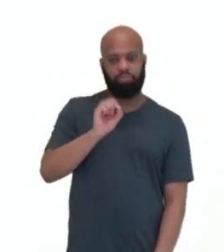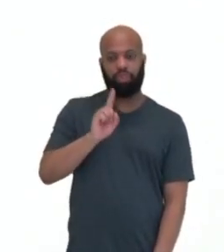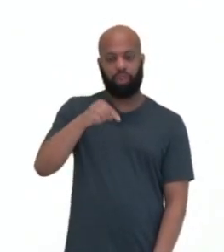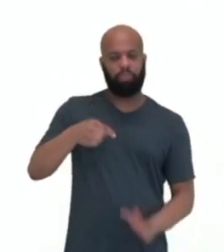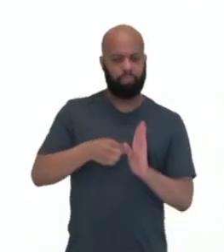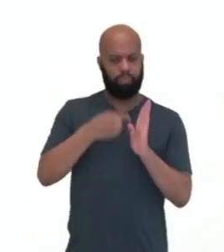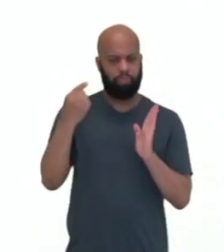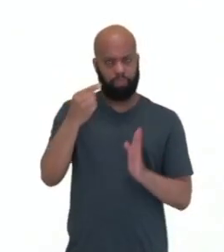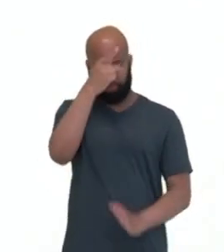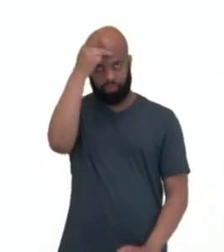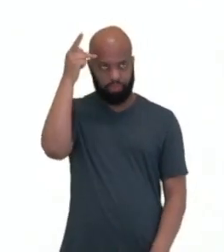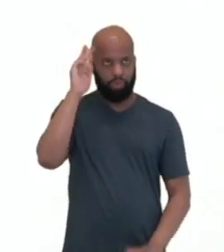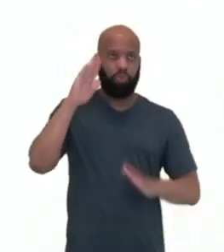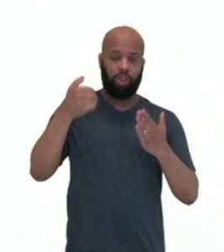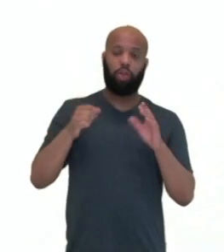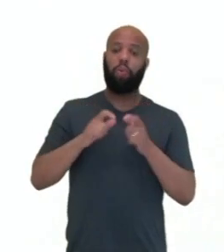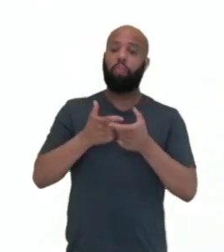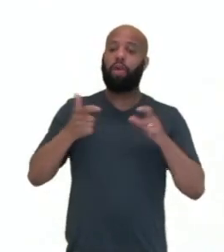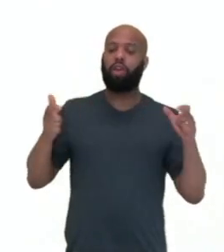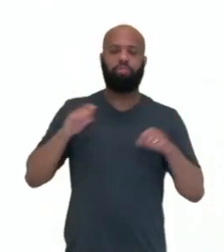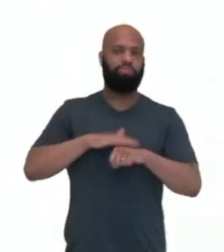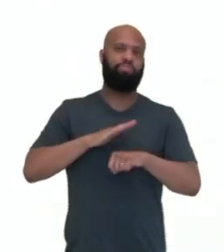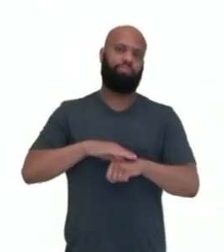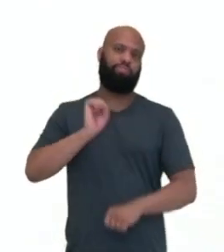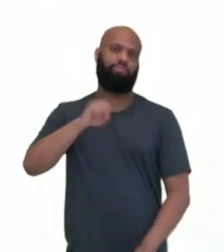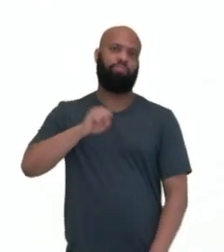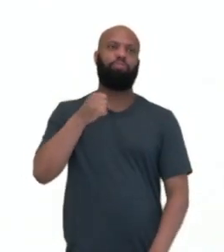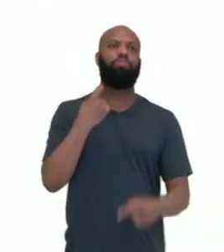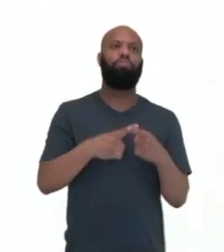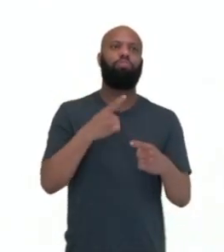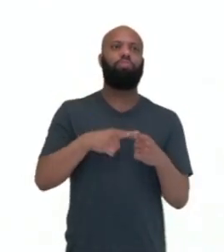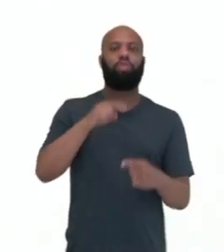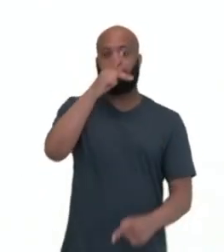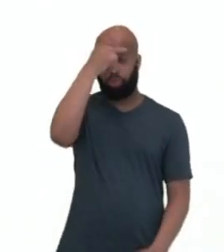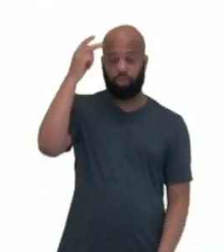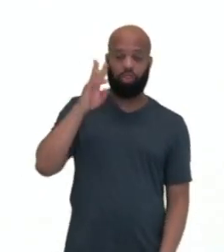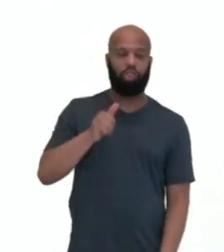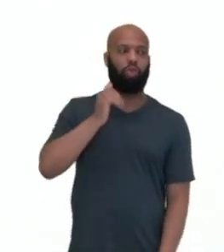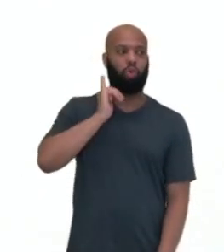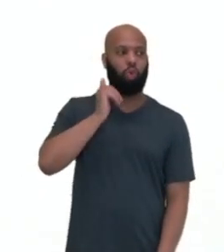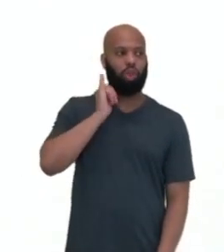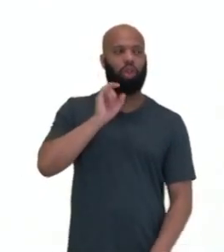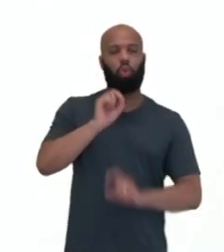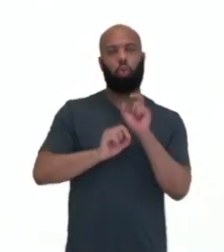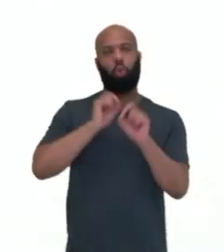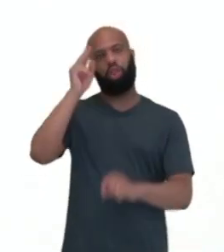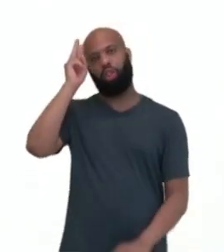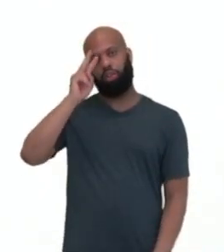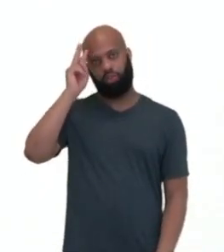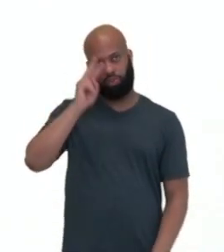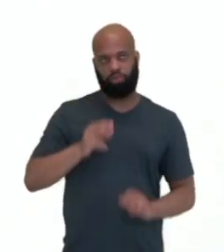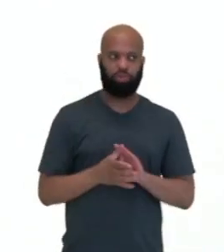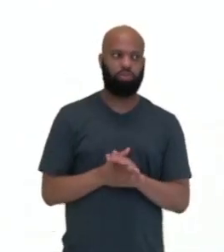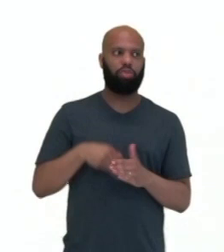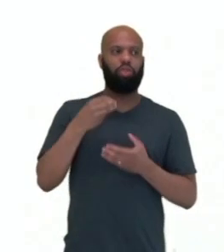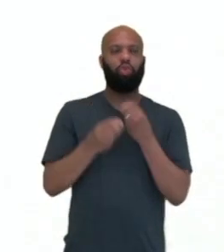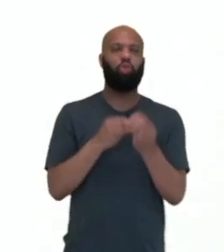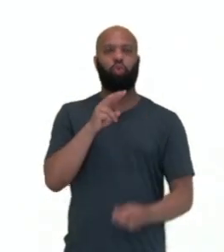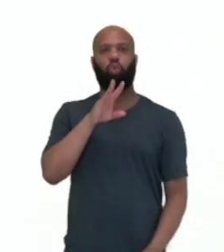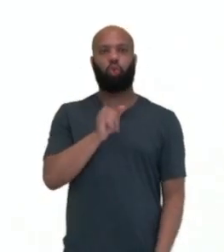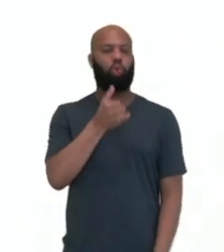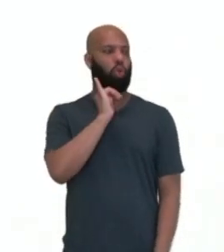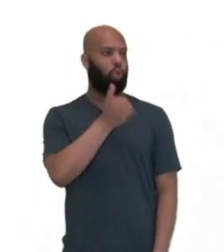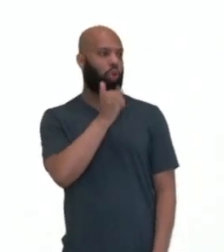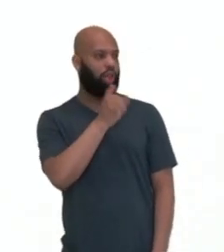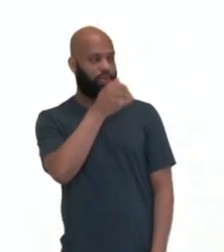primeira pessoa? Na maioria das vezes, sim, por tratar-se de uma pessoa que vai contar as suas lembranças. Como deve ser um narrador